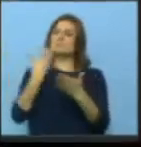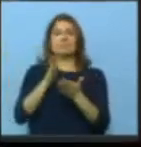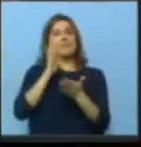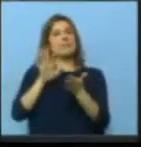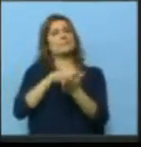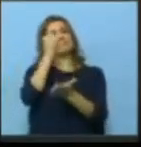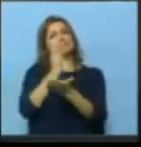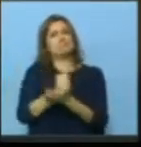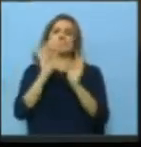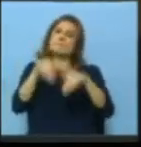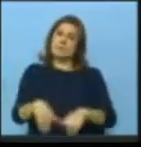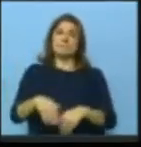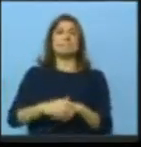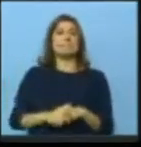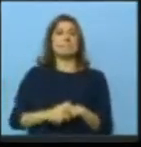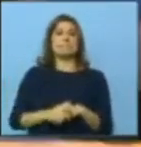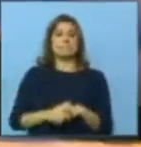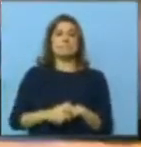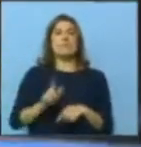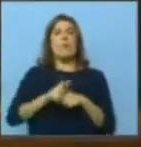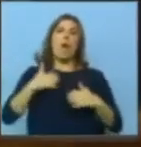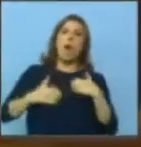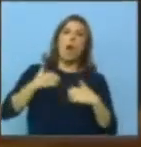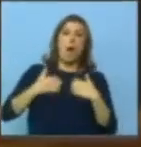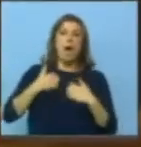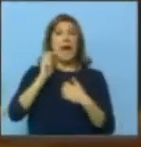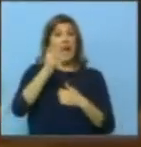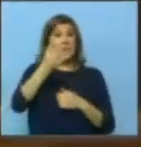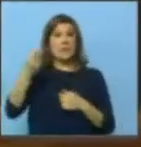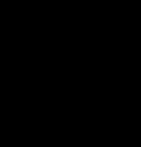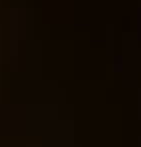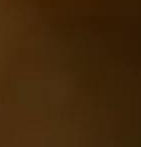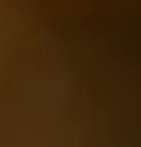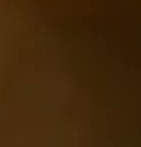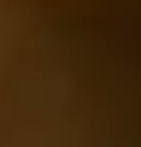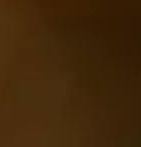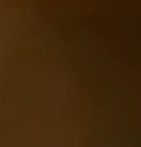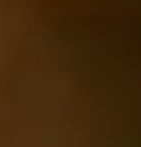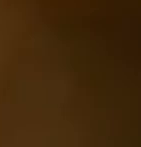O encerrar de um desassossego com quase 500 anos.